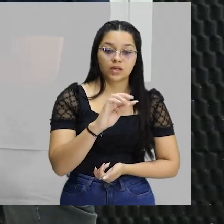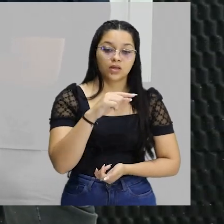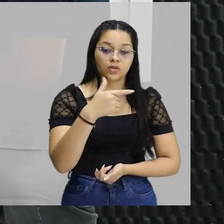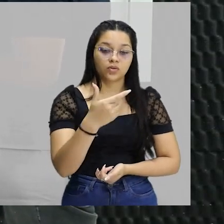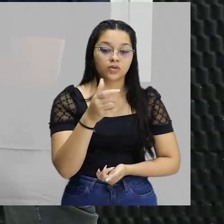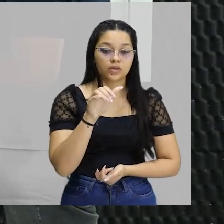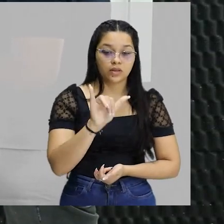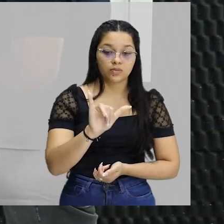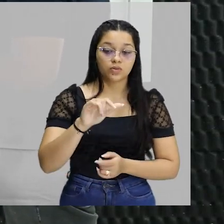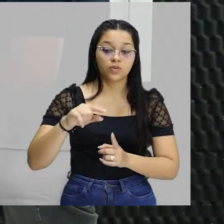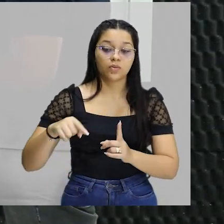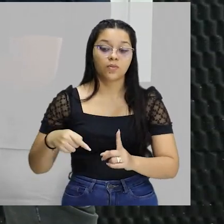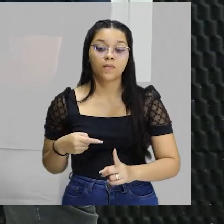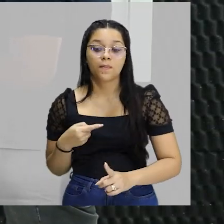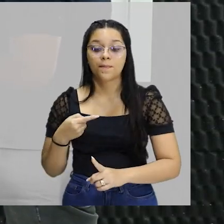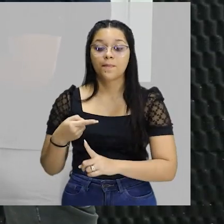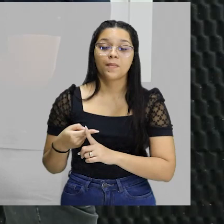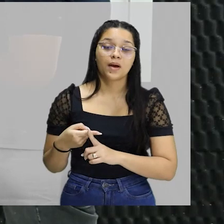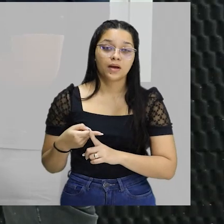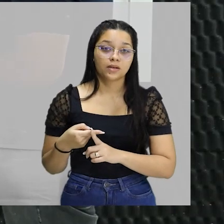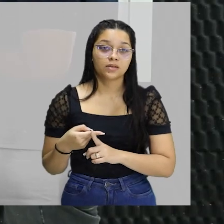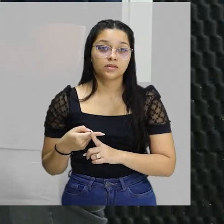T2Y mais